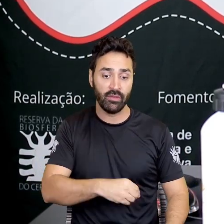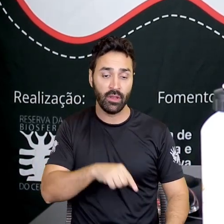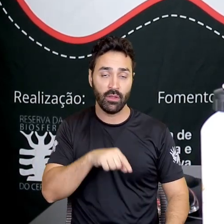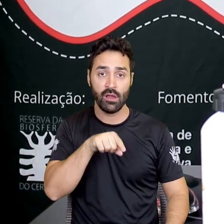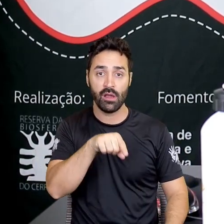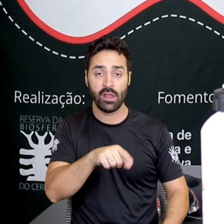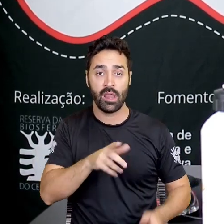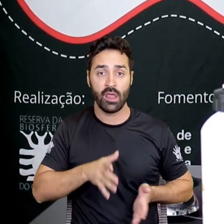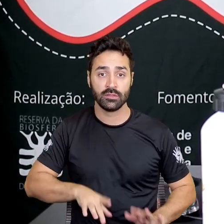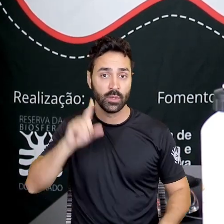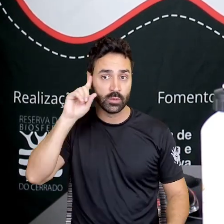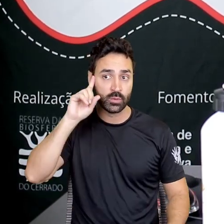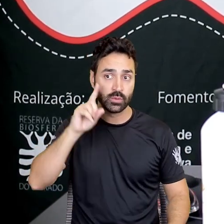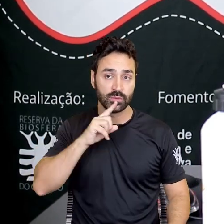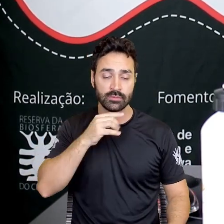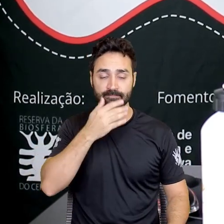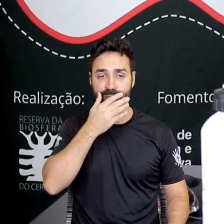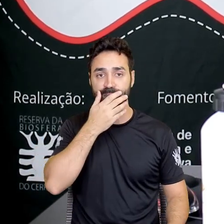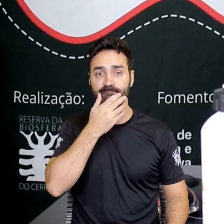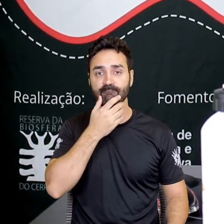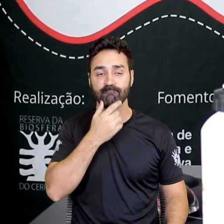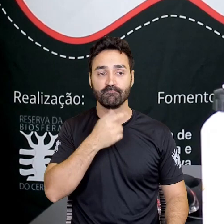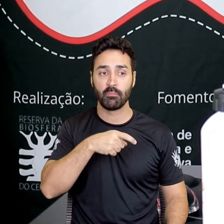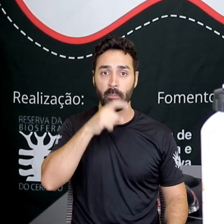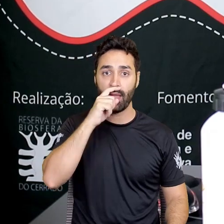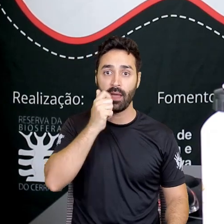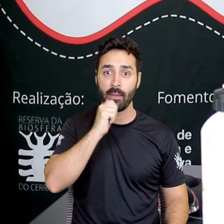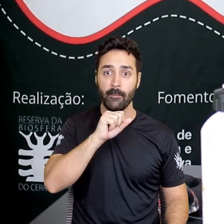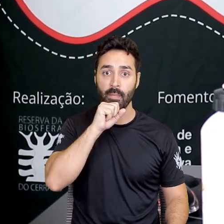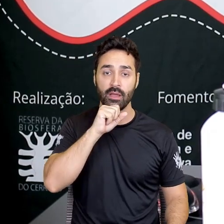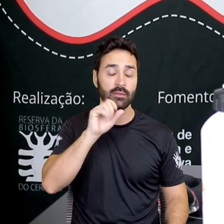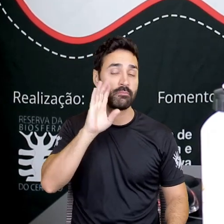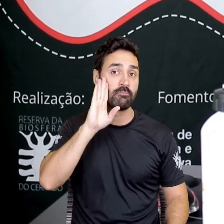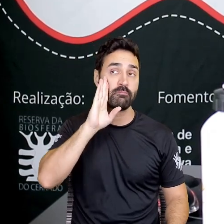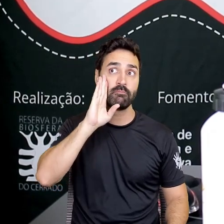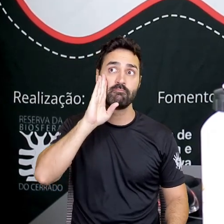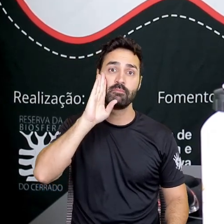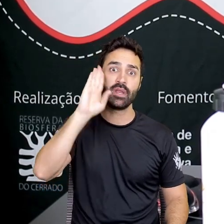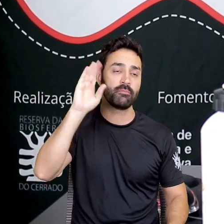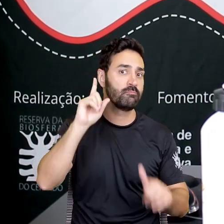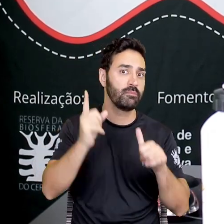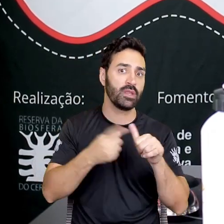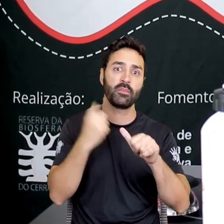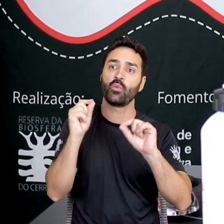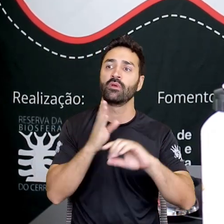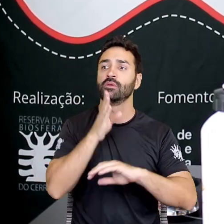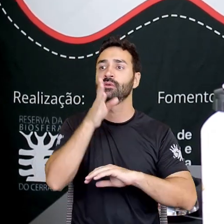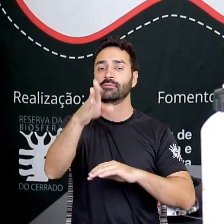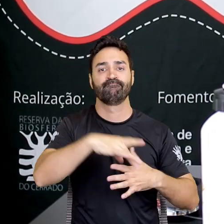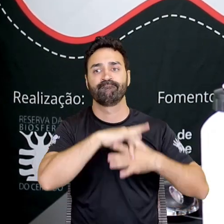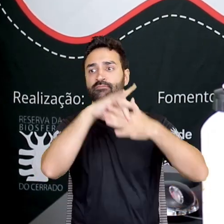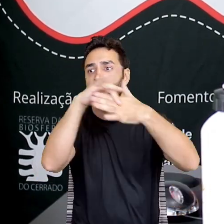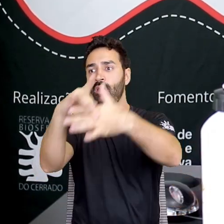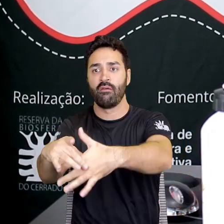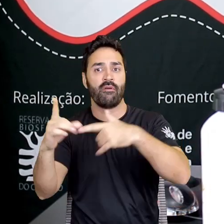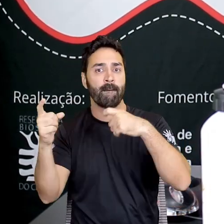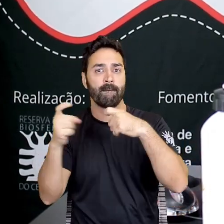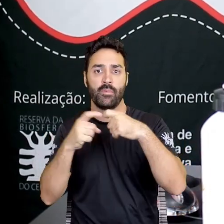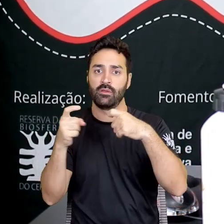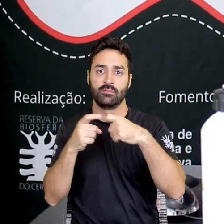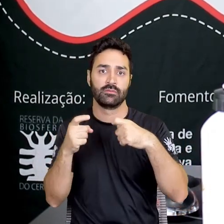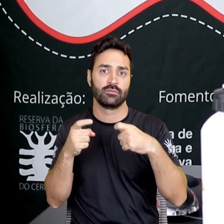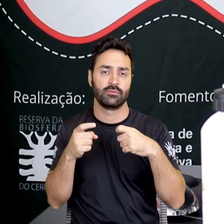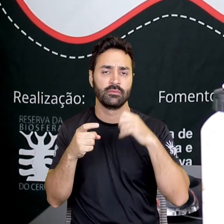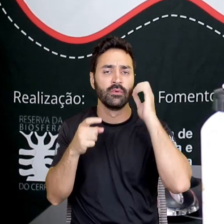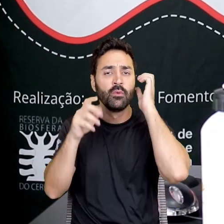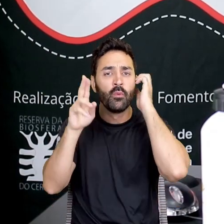Qualquer pai ou qualquer mãe vai procurar em primeiro lugar quem? O médico. Ele não vai